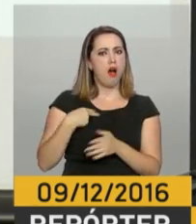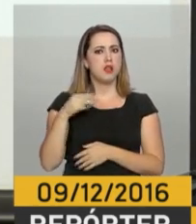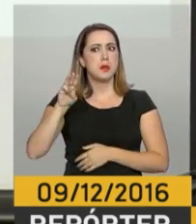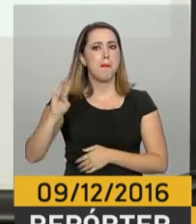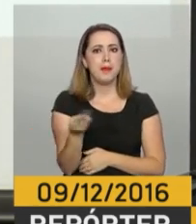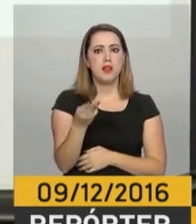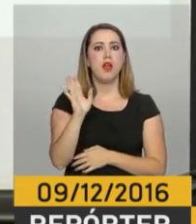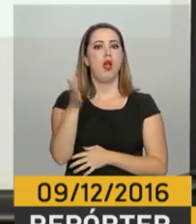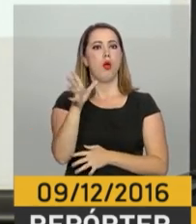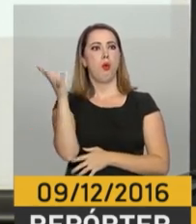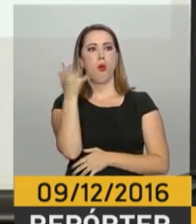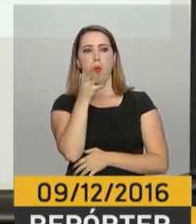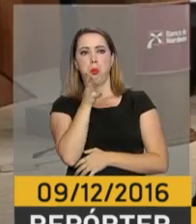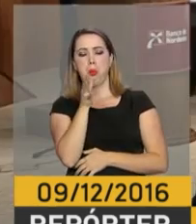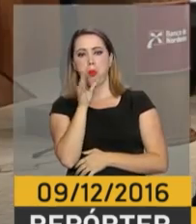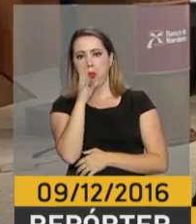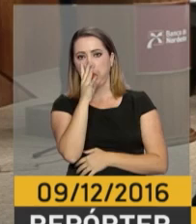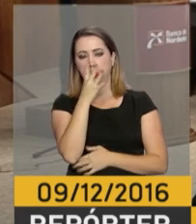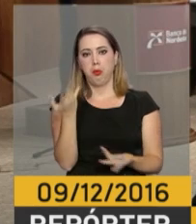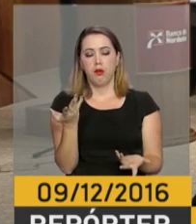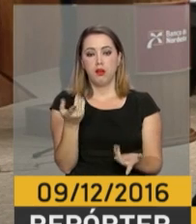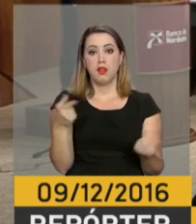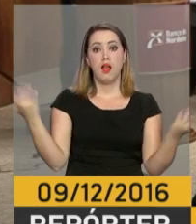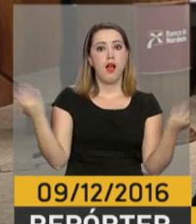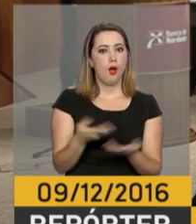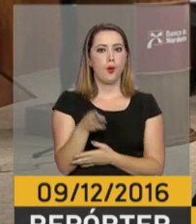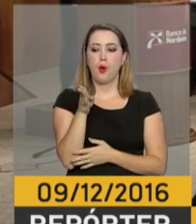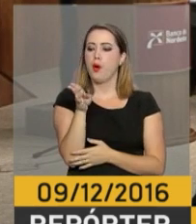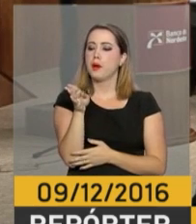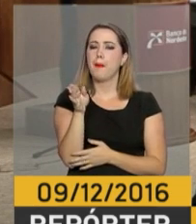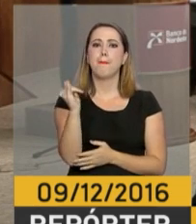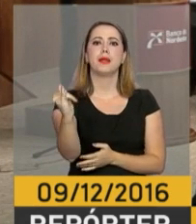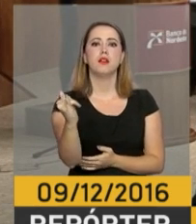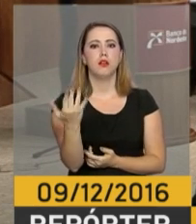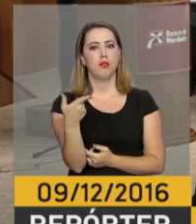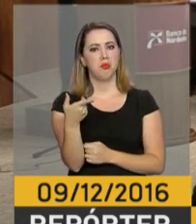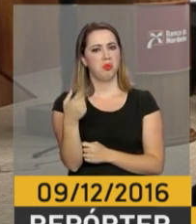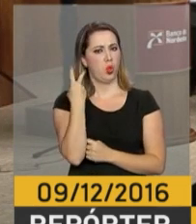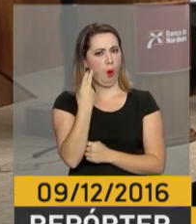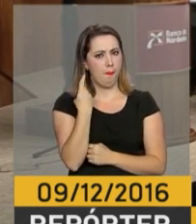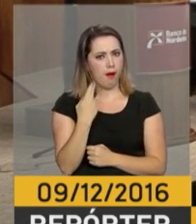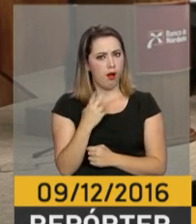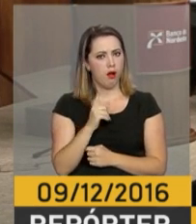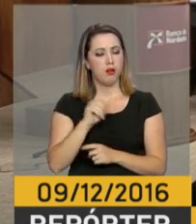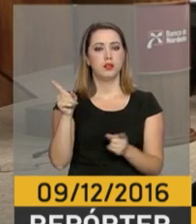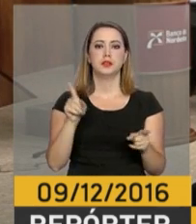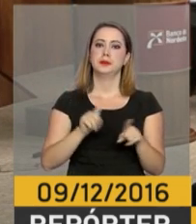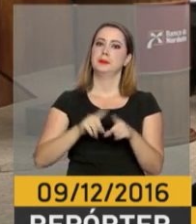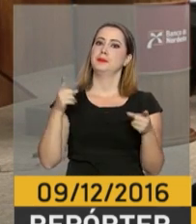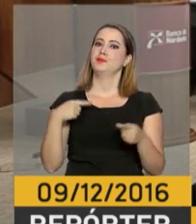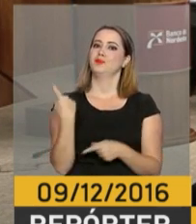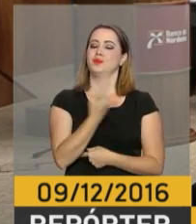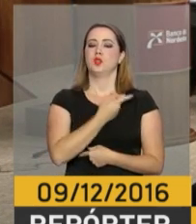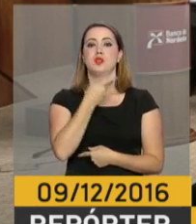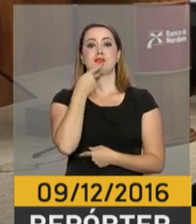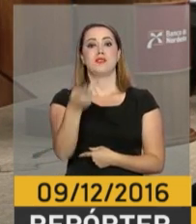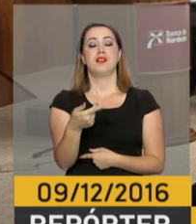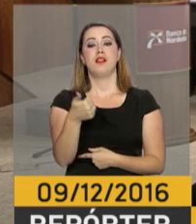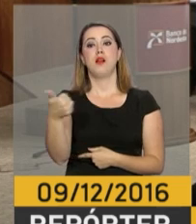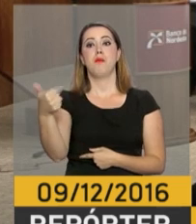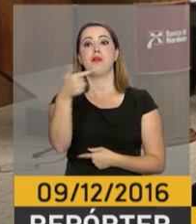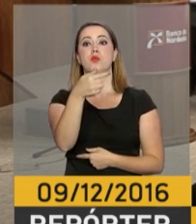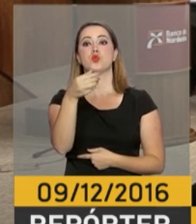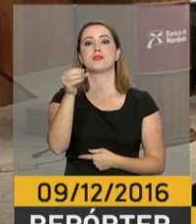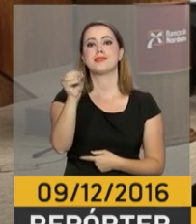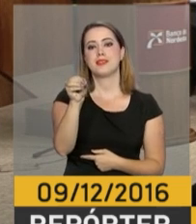extraordinária. Hoje falamos em bilhão como se fosse a coisa mais trivial do mundo. Mas quando falamos em 170 bilhões de